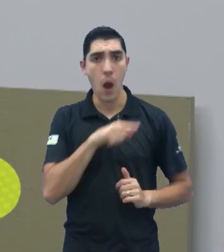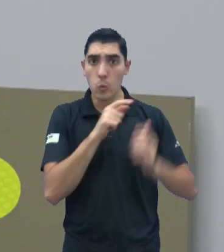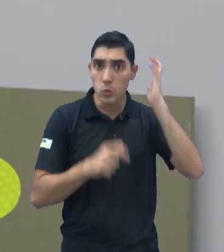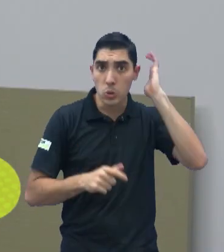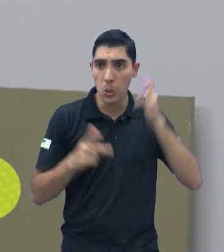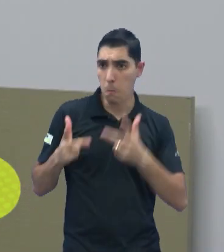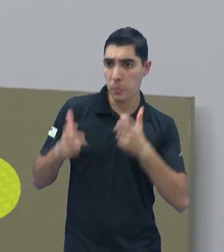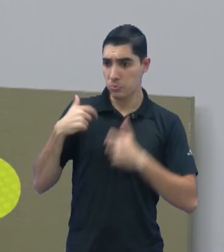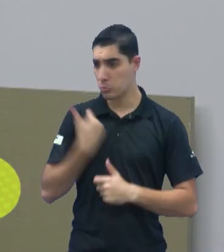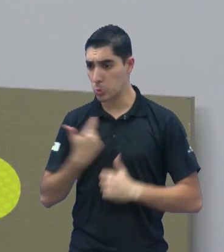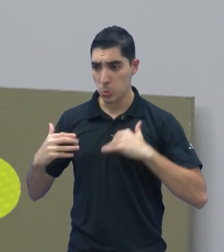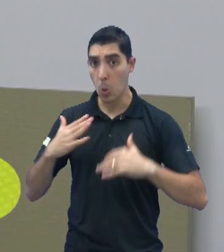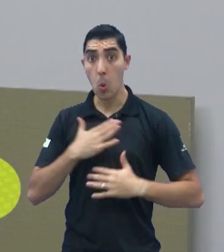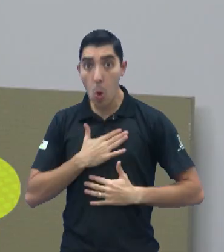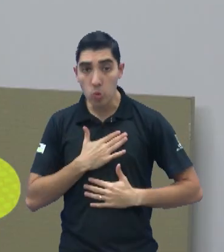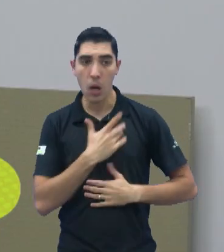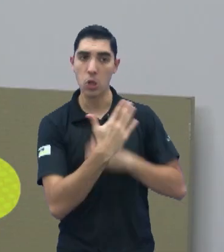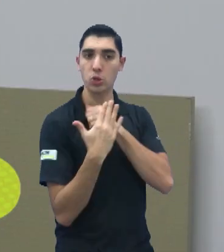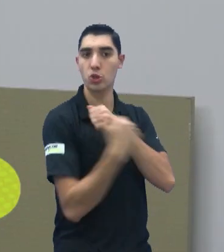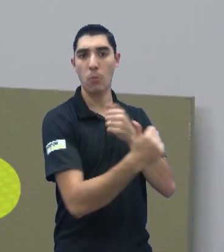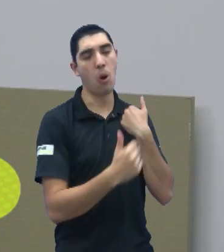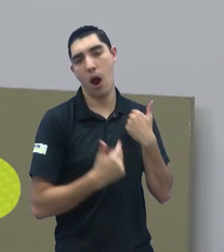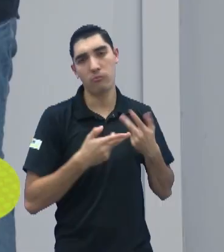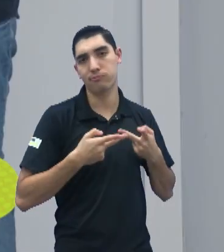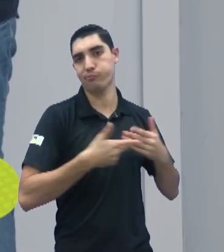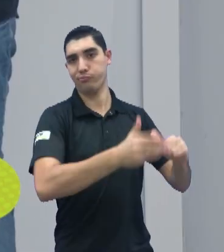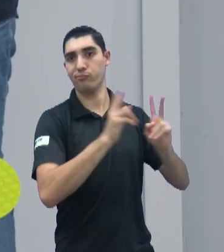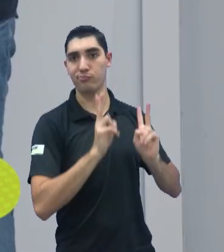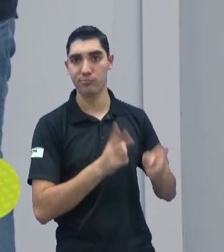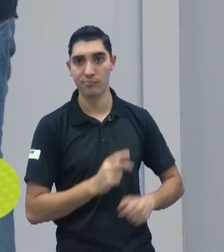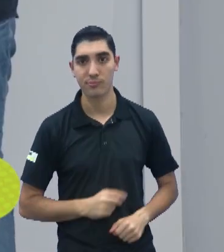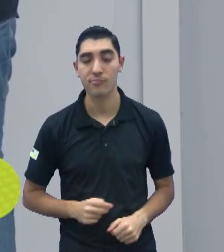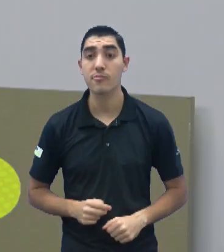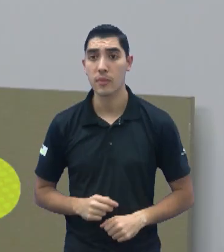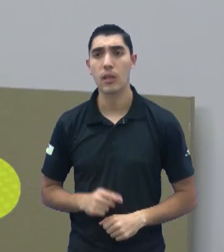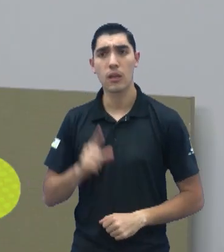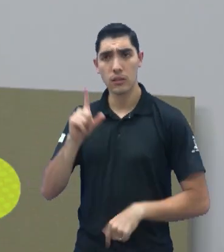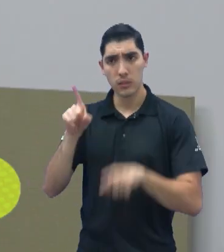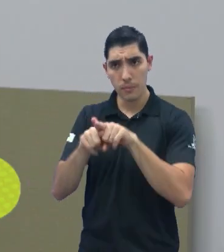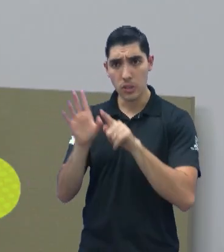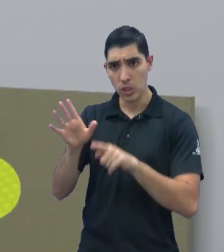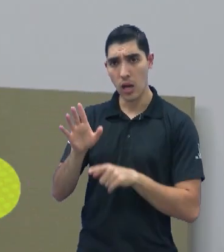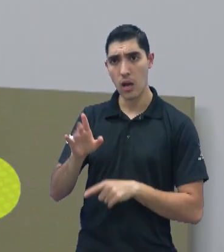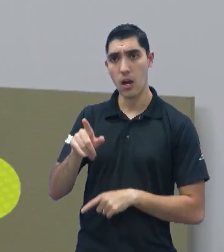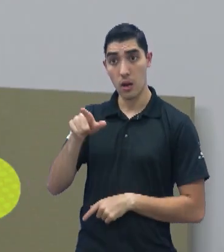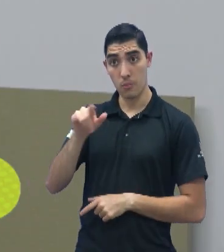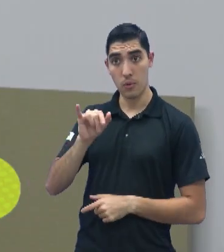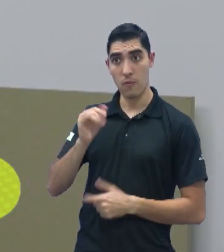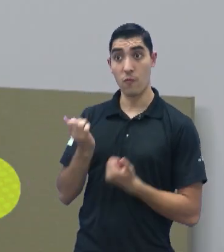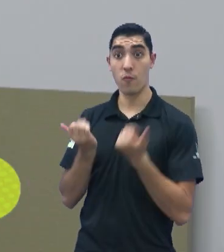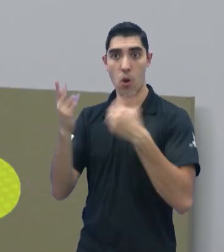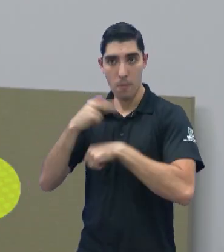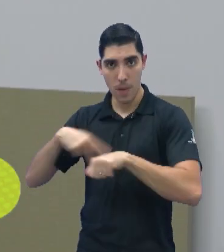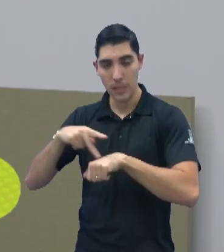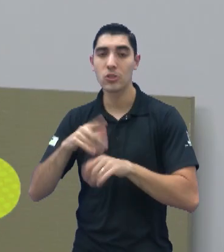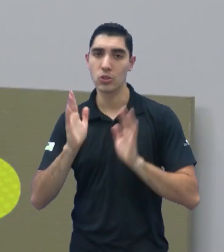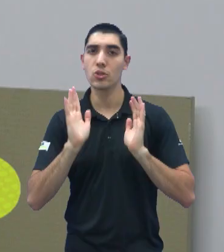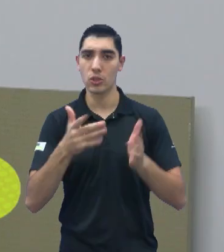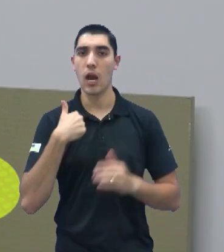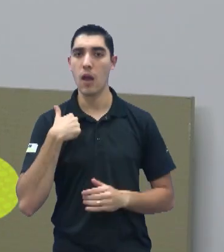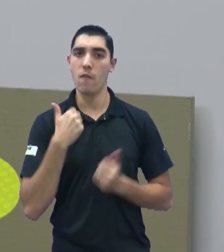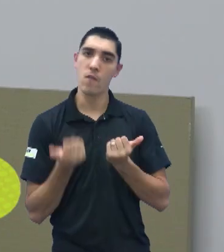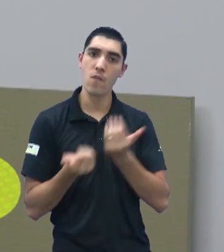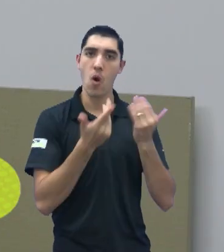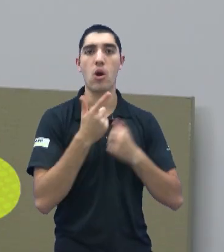ficando no Santo André e seguindo minha carreira no futebol. Tem carreira internacional também, né? Cara, tive umas passagens por fora do Brasil aí, joguei